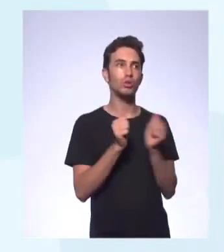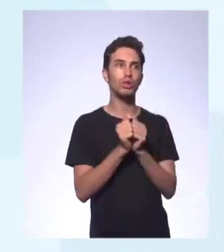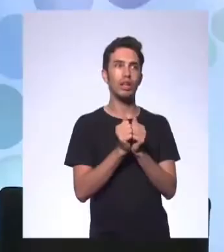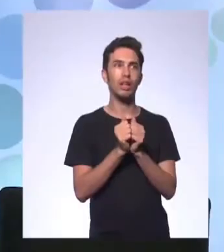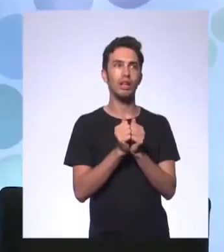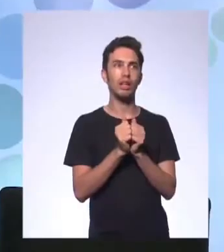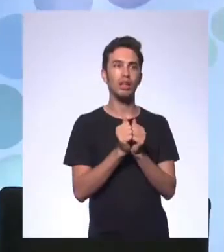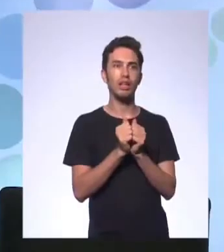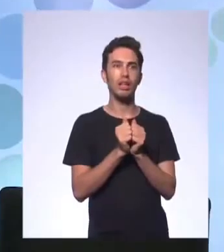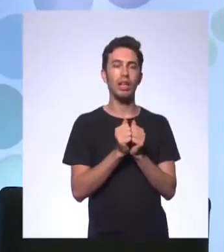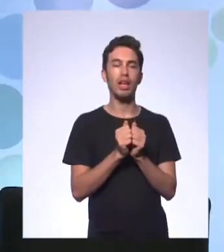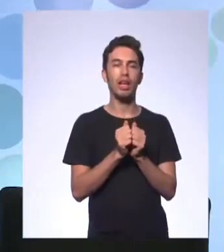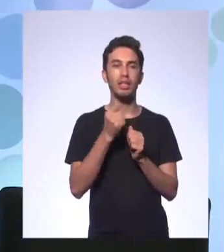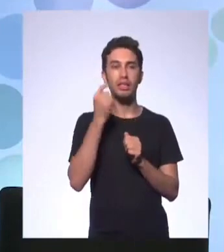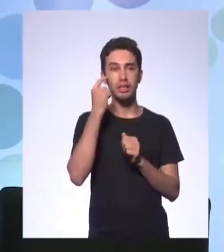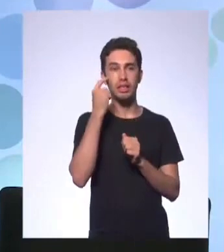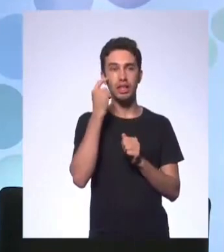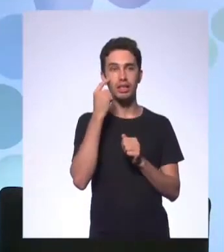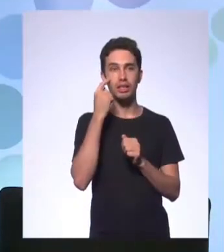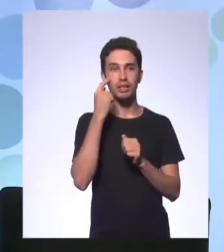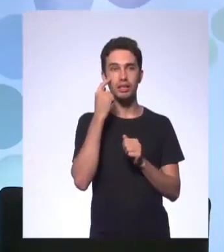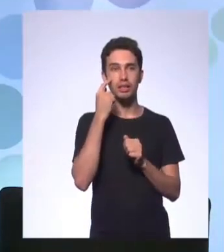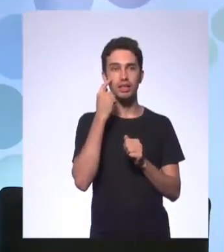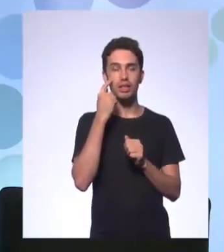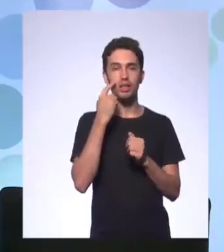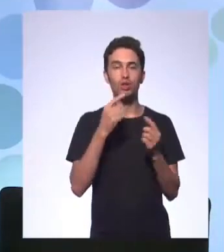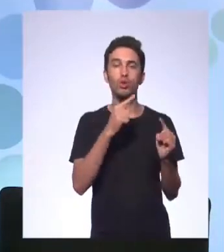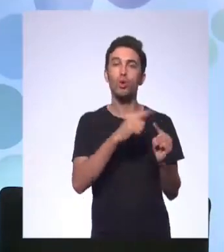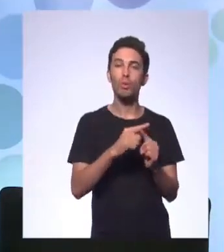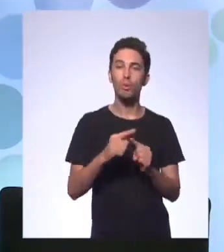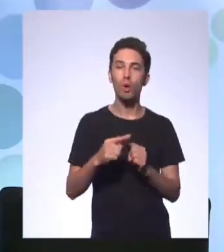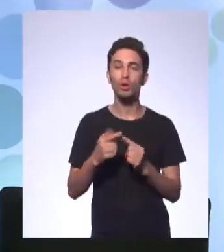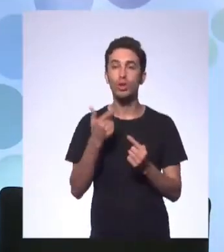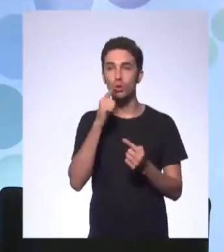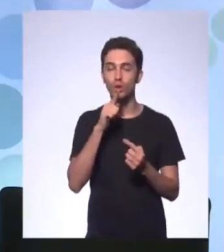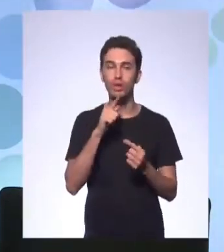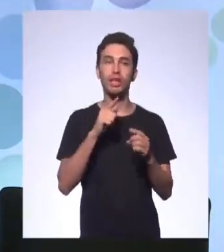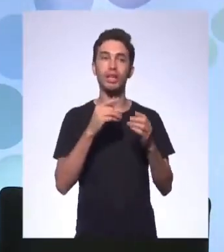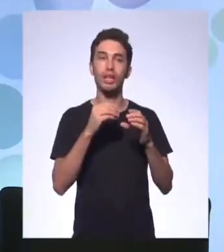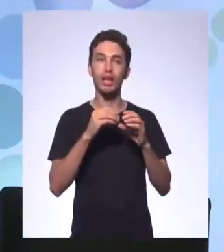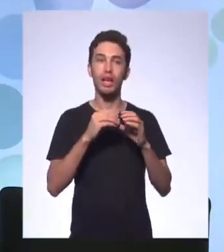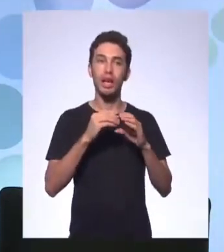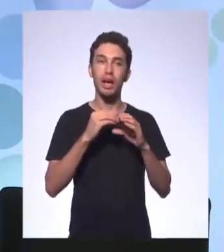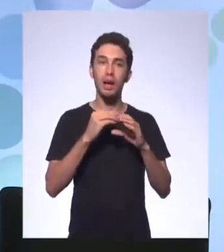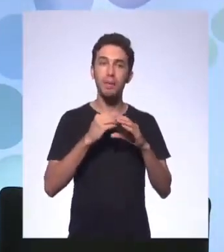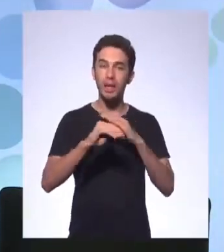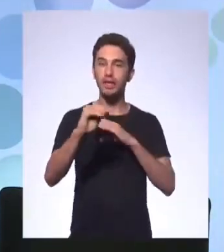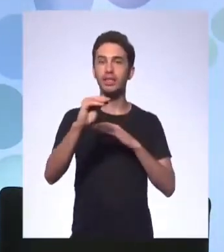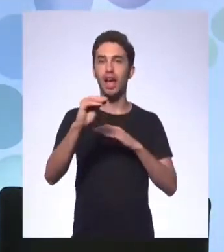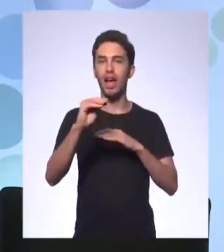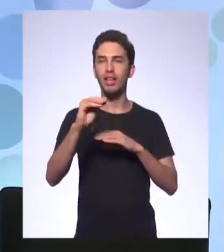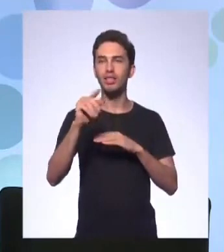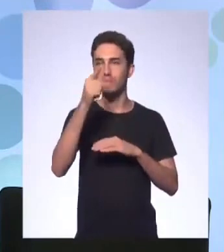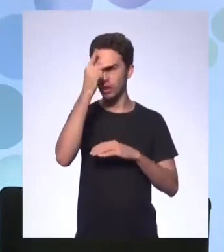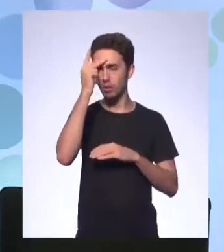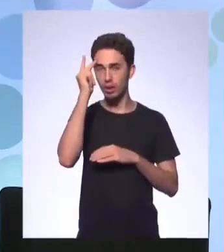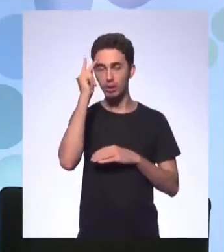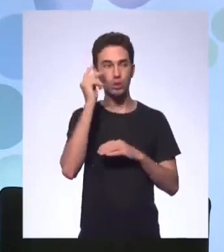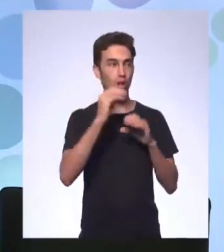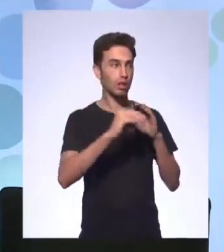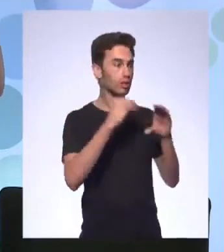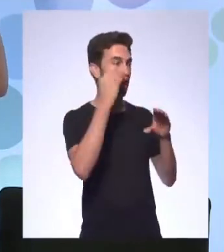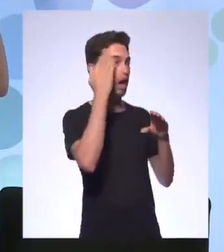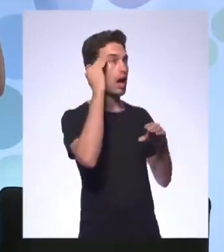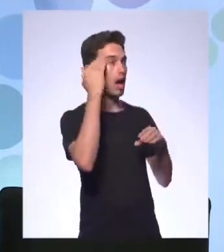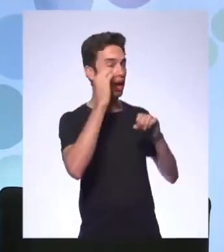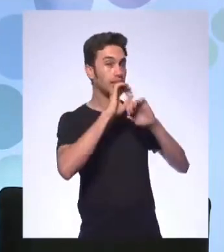de uma forma que eu venha passar a mensagem para a pessoa que está lendo aquilo que eu escrevi. Porque muitas